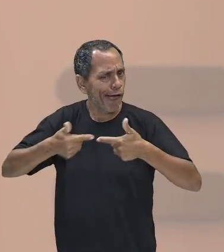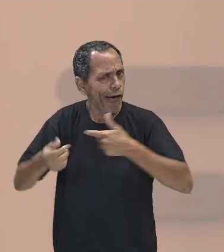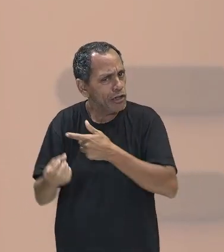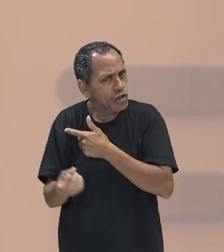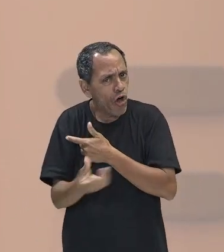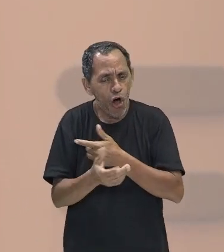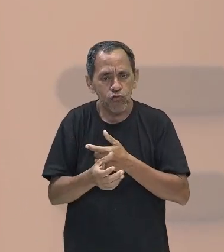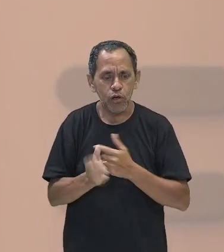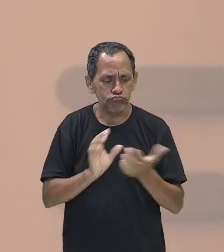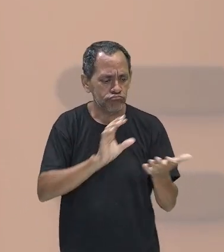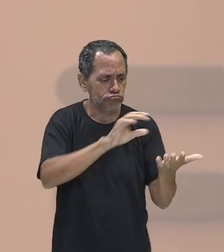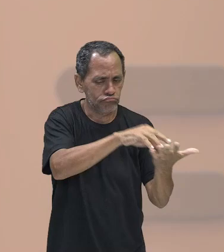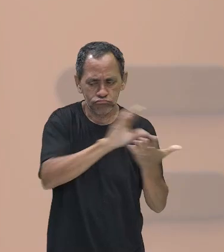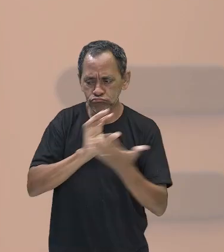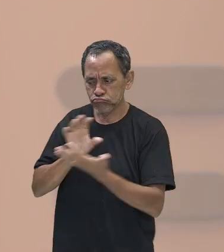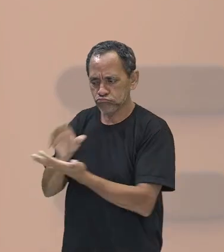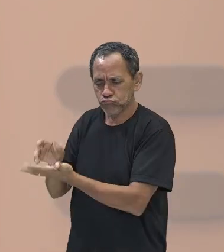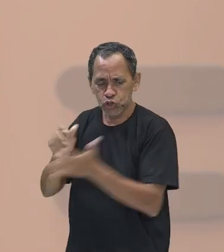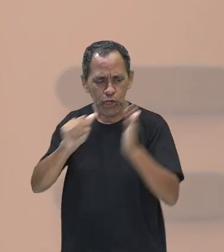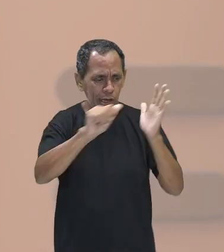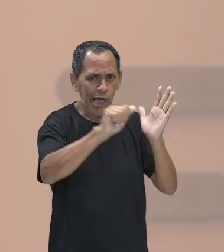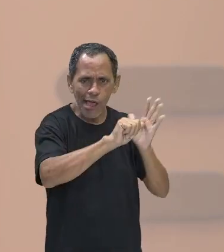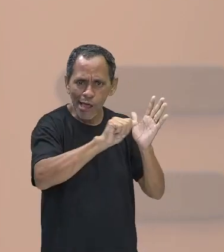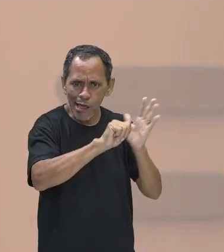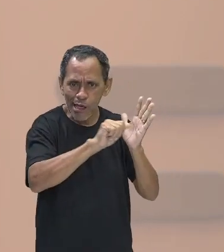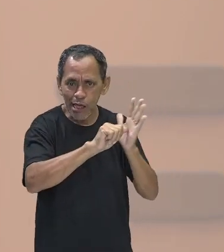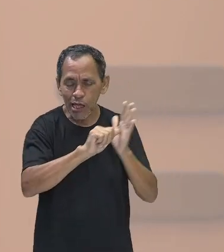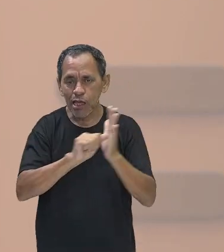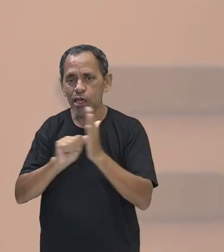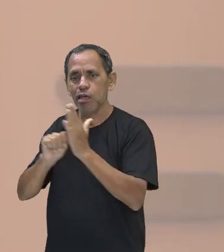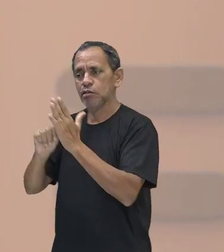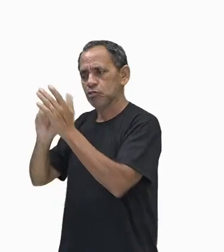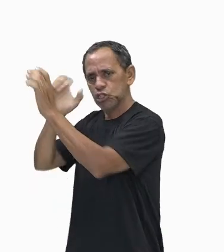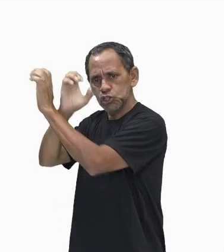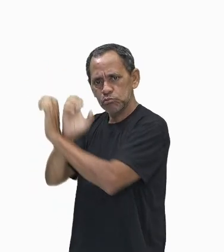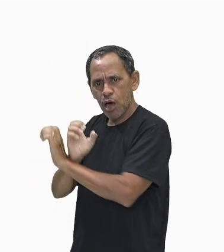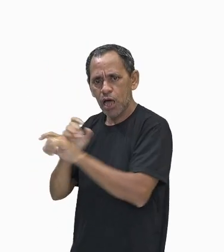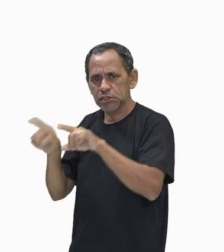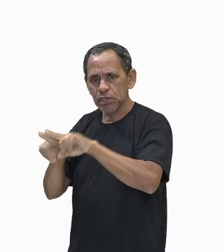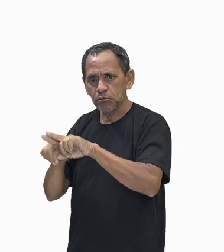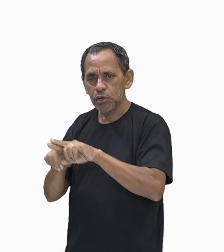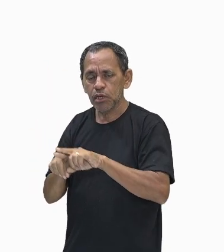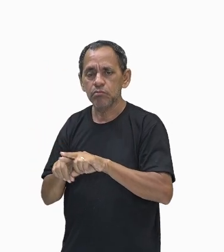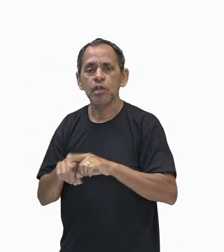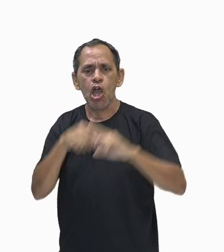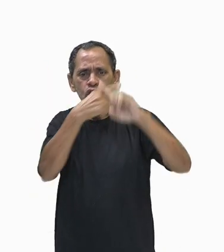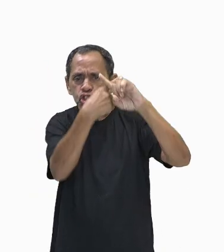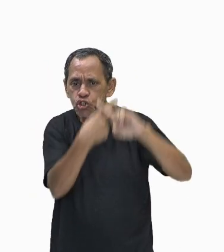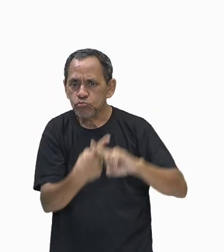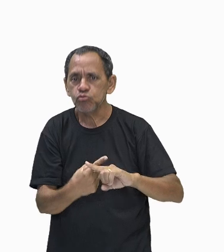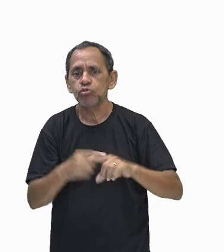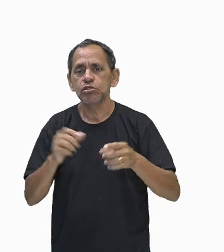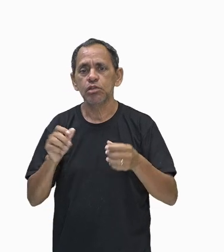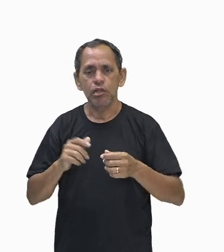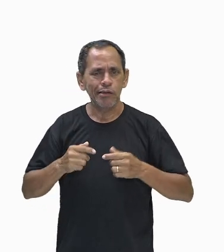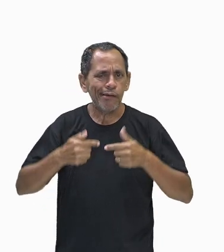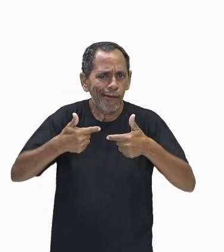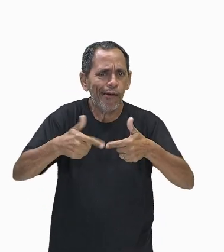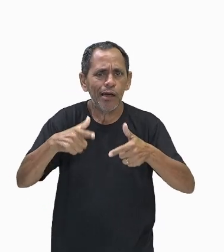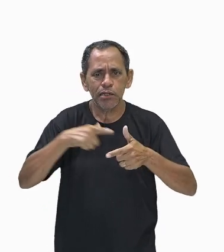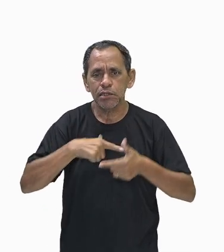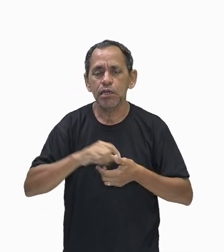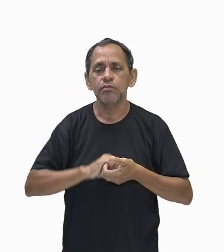duas cidades-estados brigando entre si, que é, então, a Grande Guerra do Peloponeso. Percebe? A gente acabou de sair,